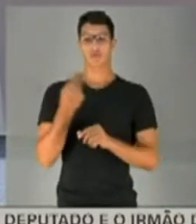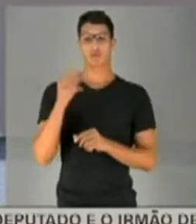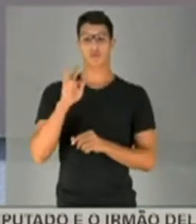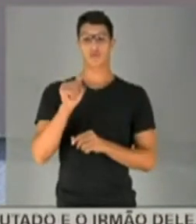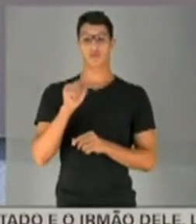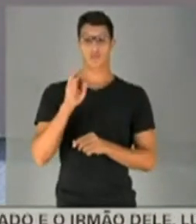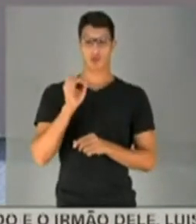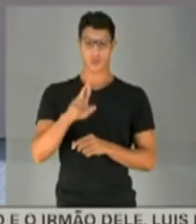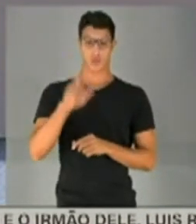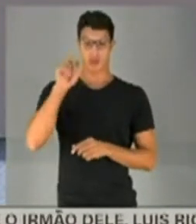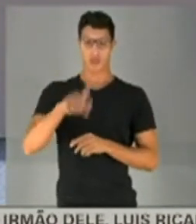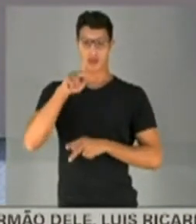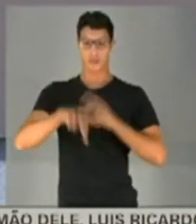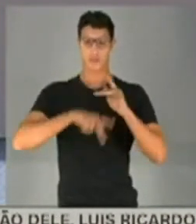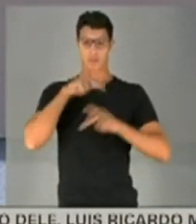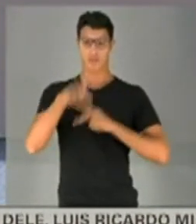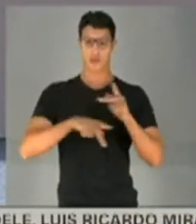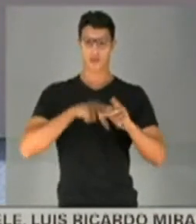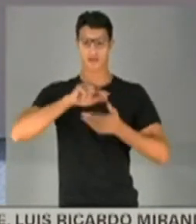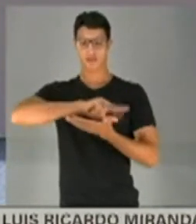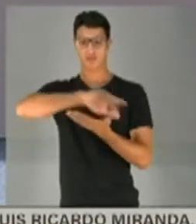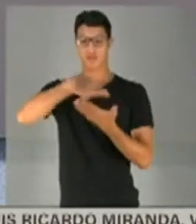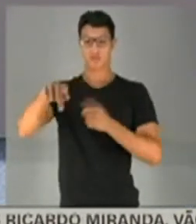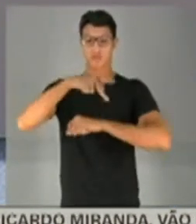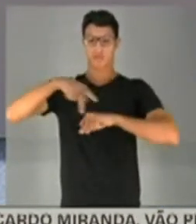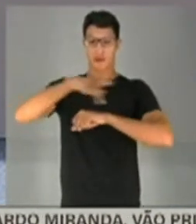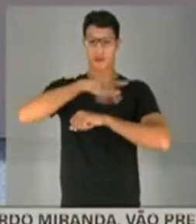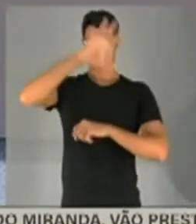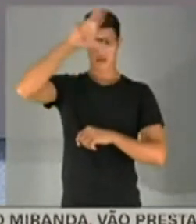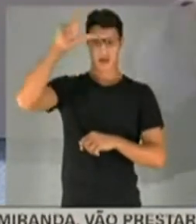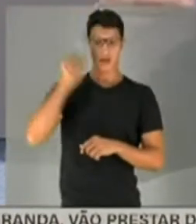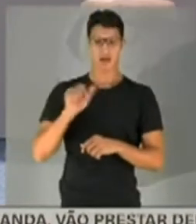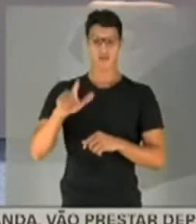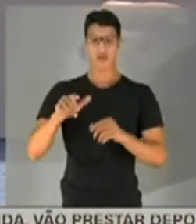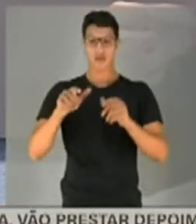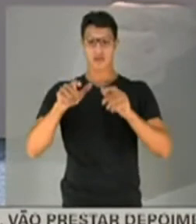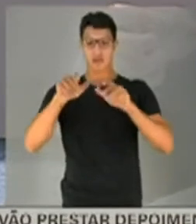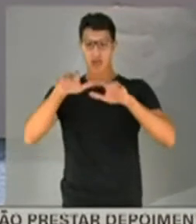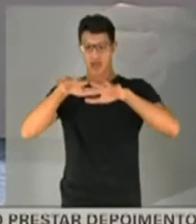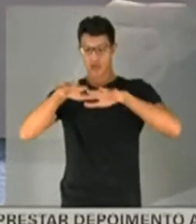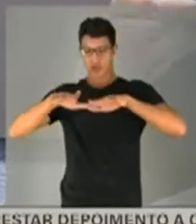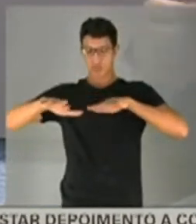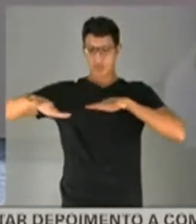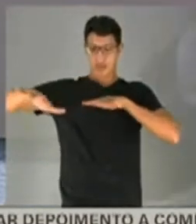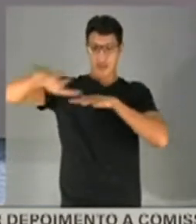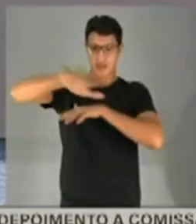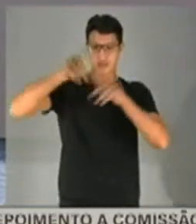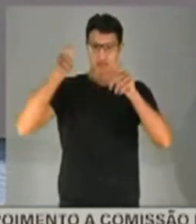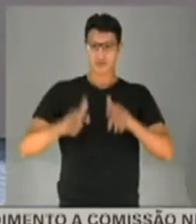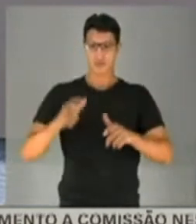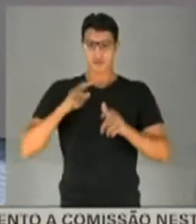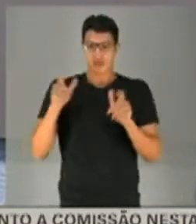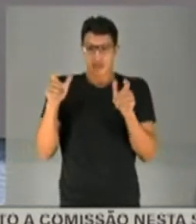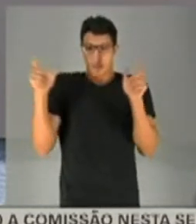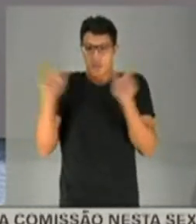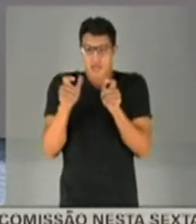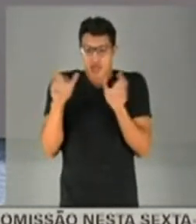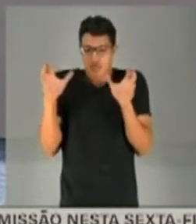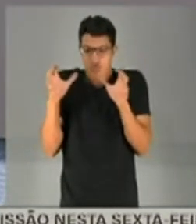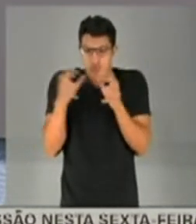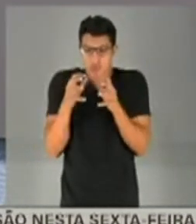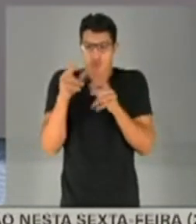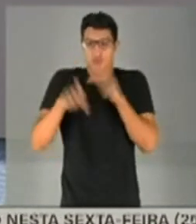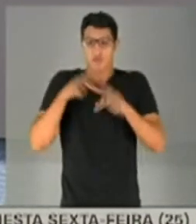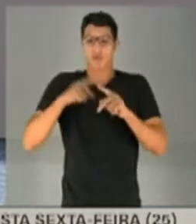é a população em vários países da África, ela é mais dispersa no território. Então, tu tem menos densidade